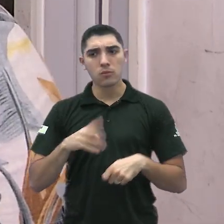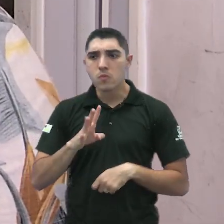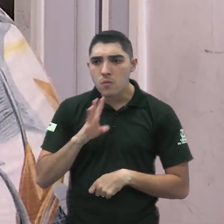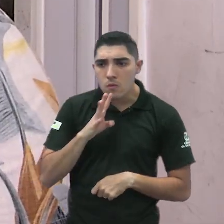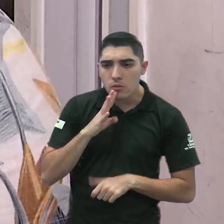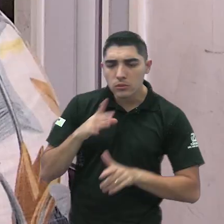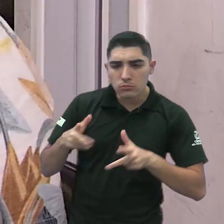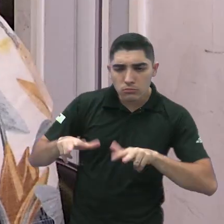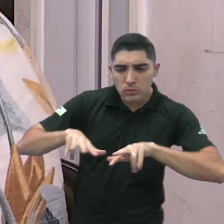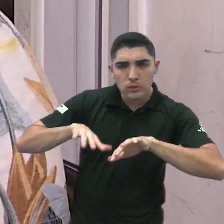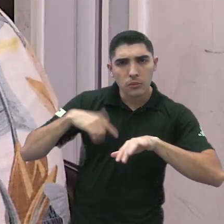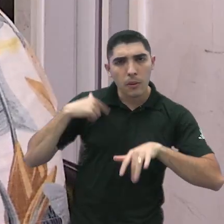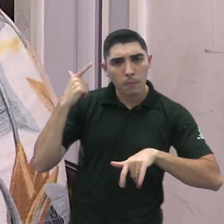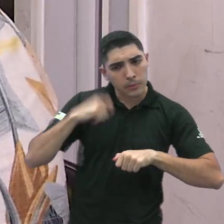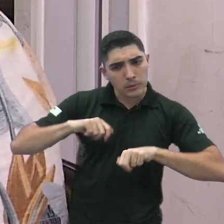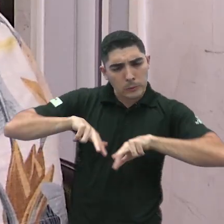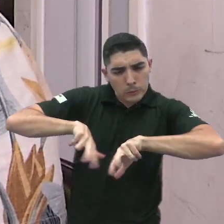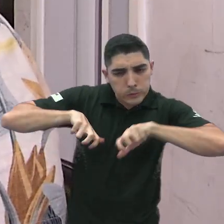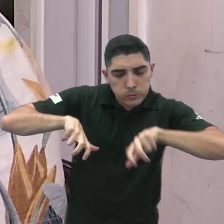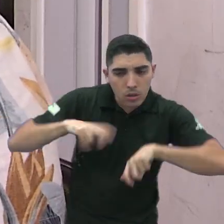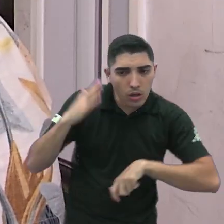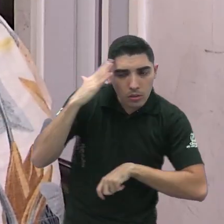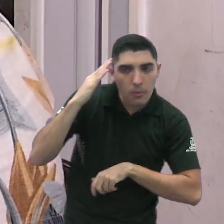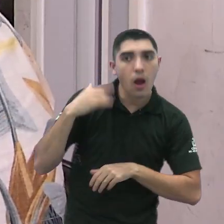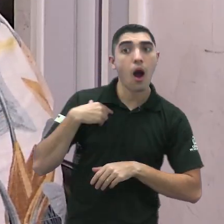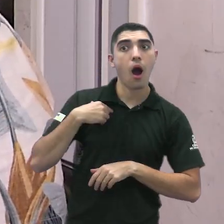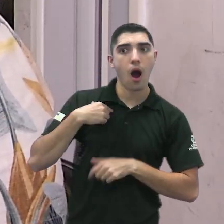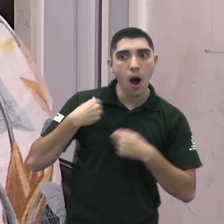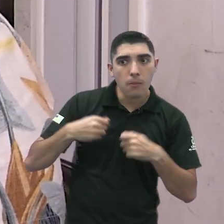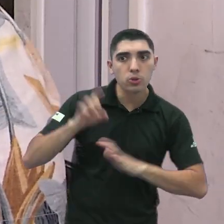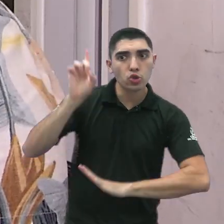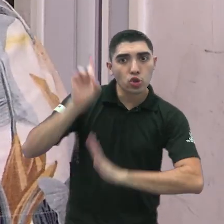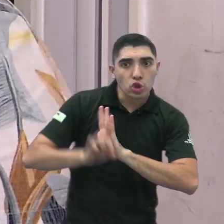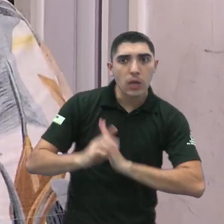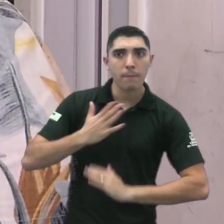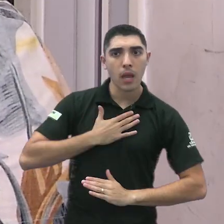e tirar essa carteira para ter os direitos que eu poderia ter. E atrás